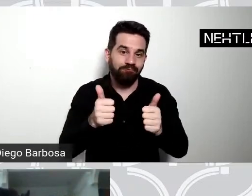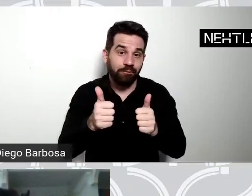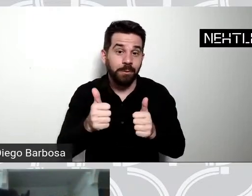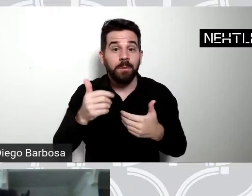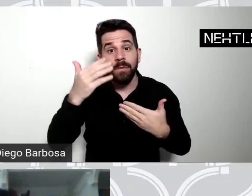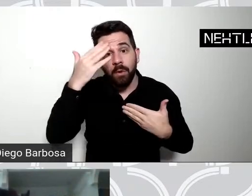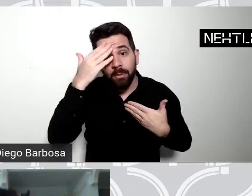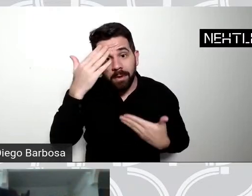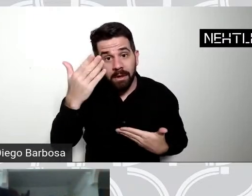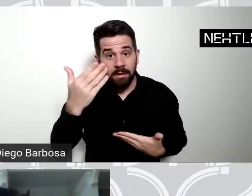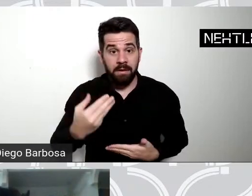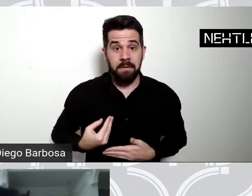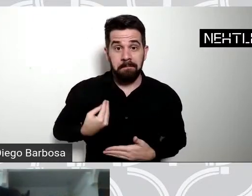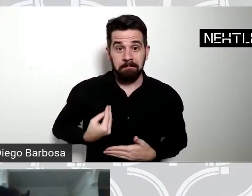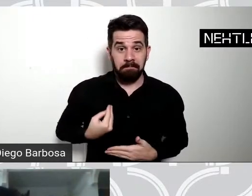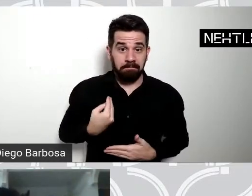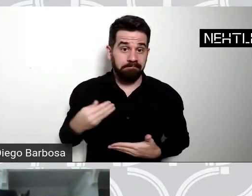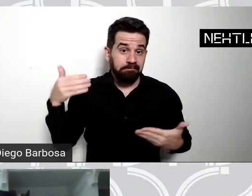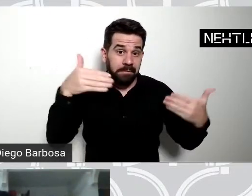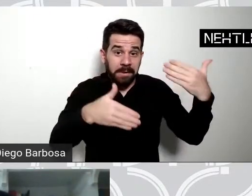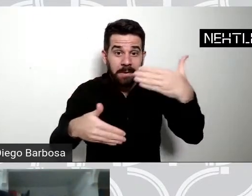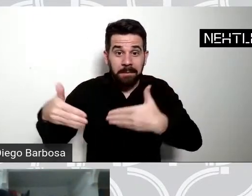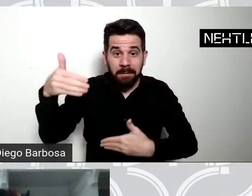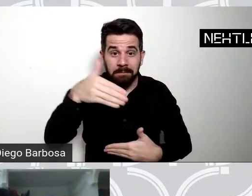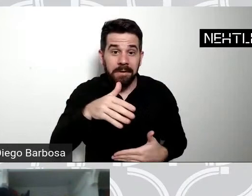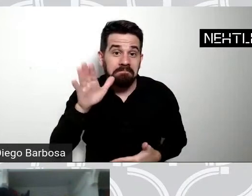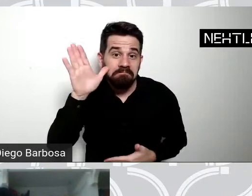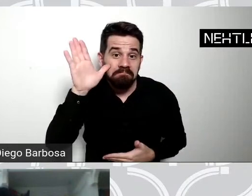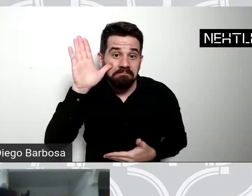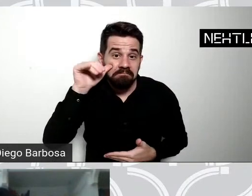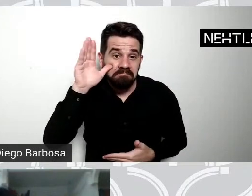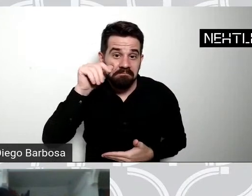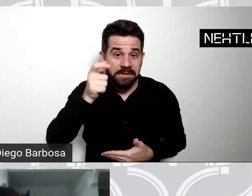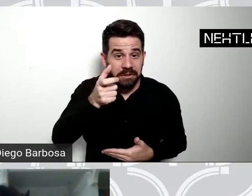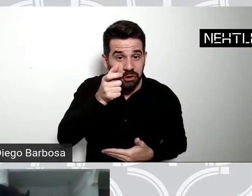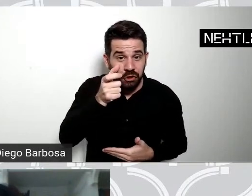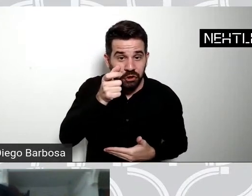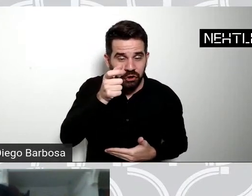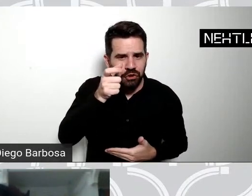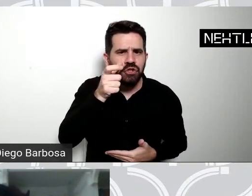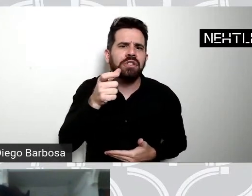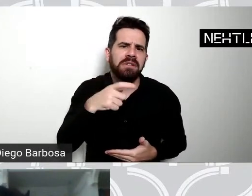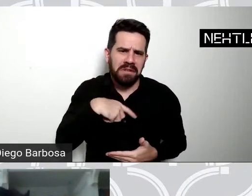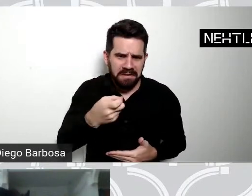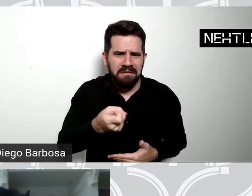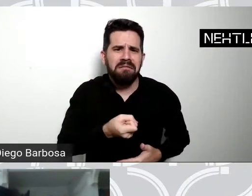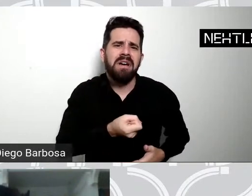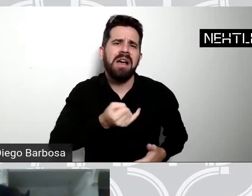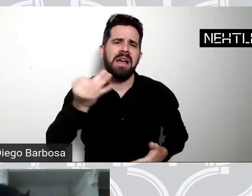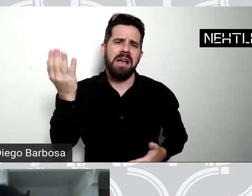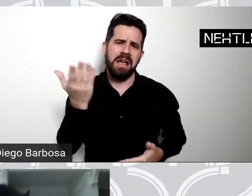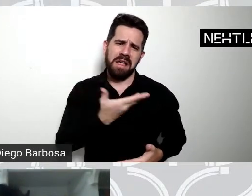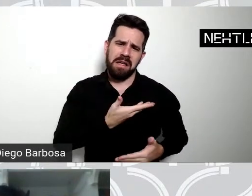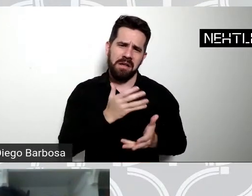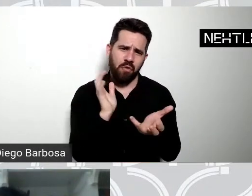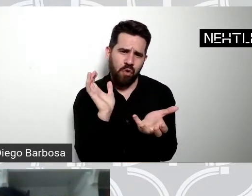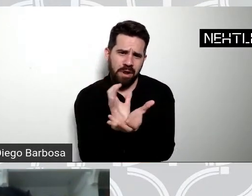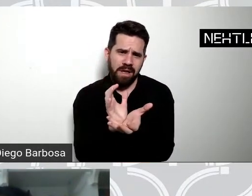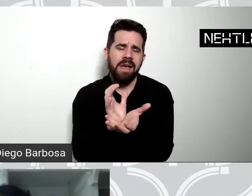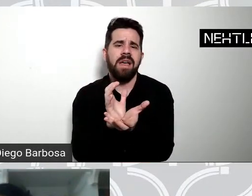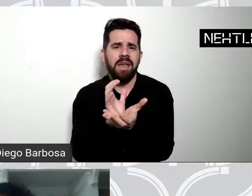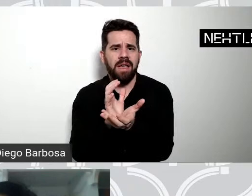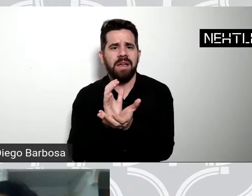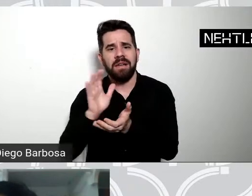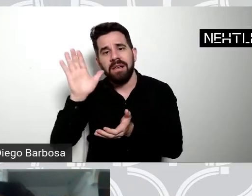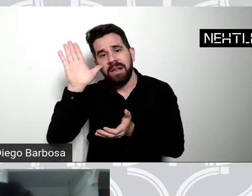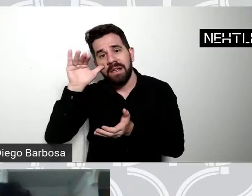pela presença, por estarem aqui, os vários colegas que estão nos assistindo pelo YouTube.